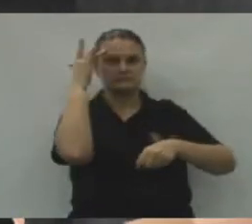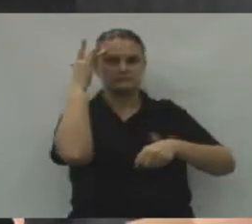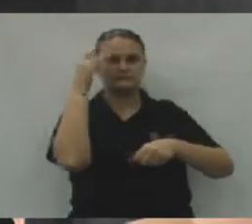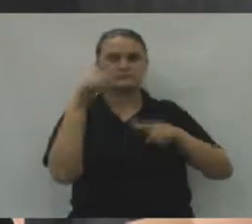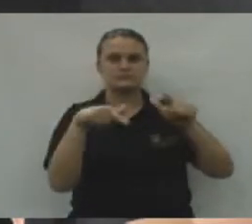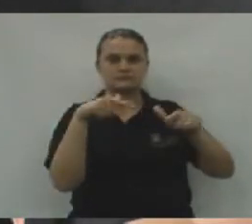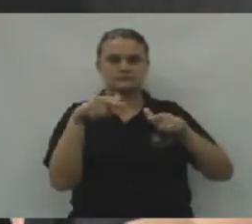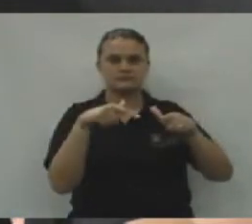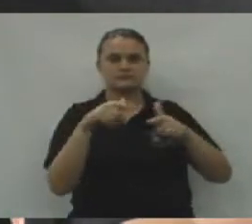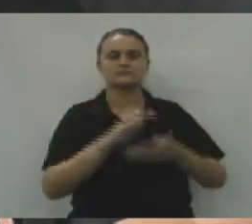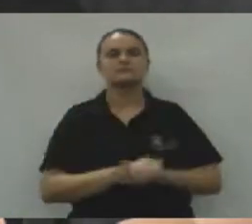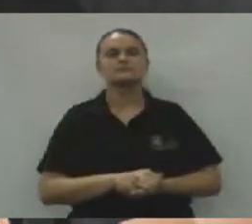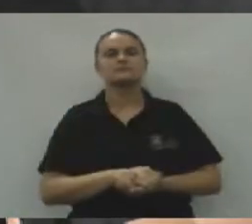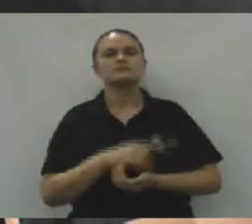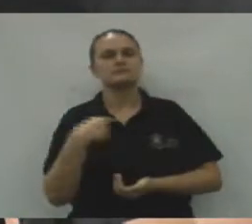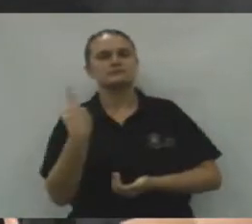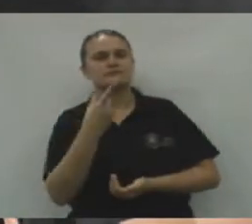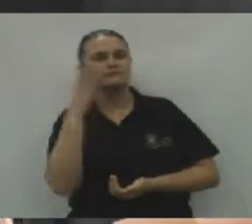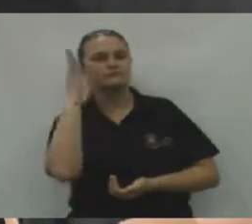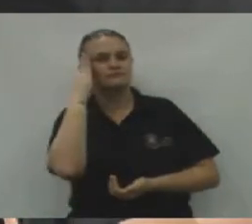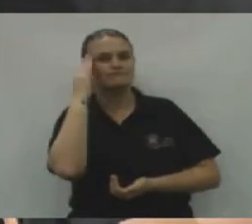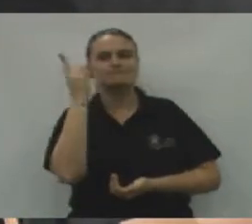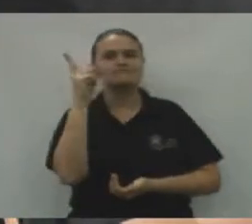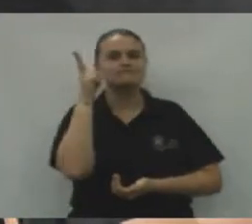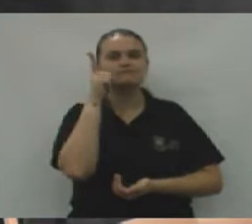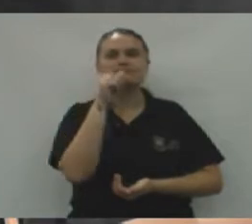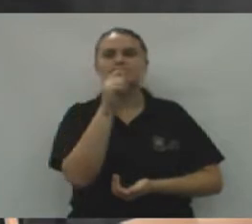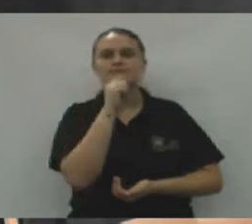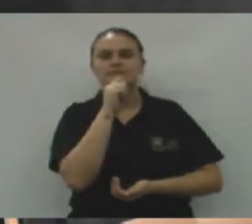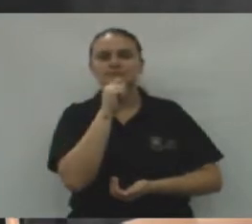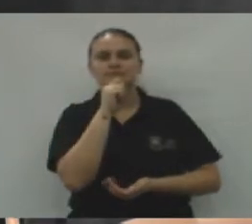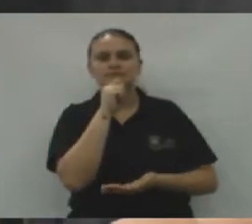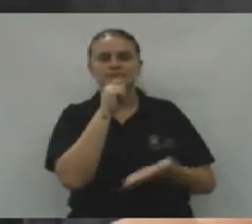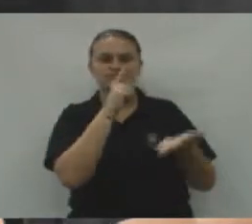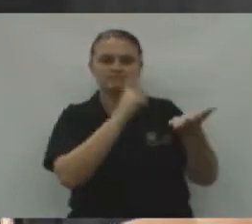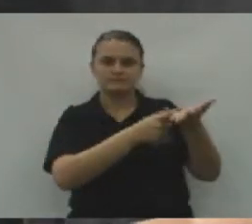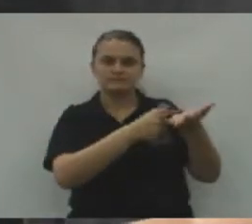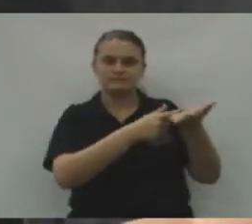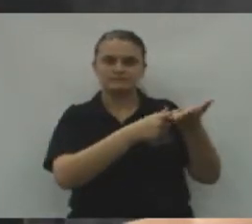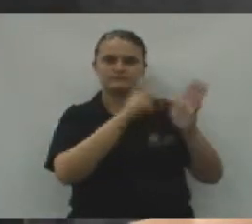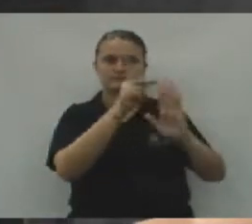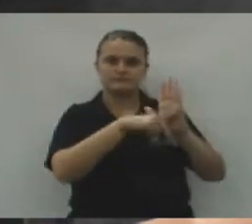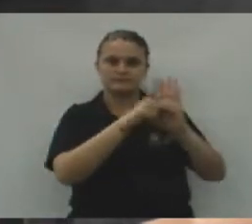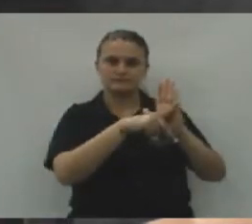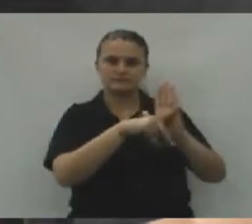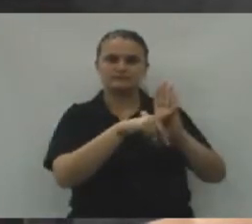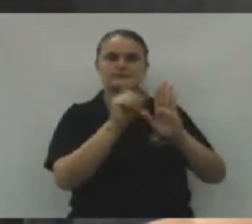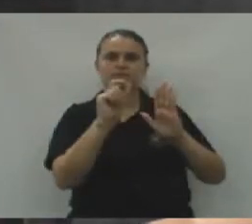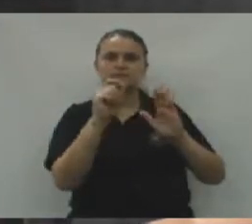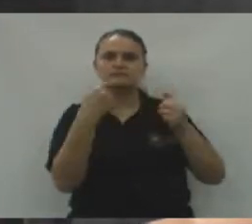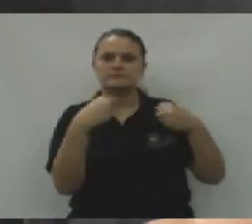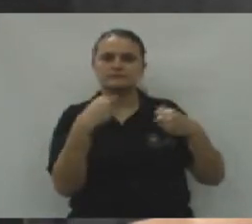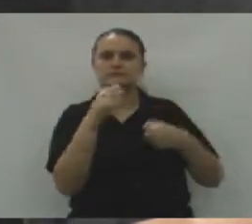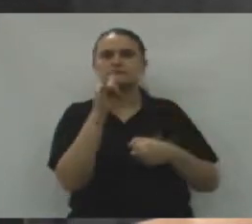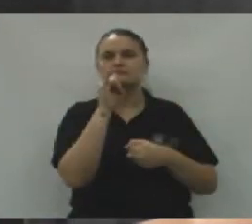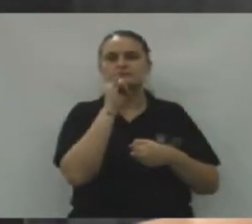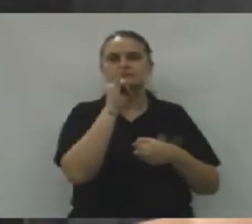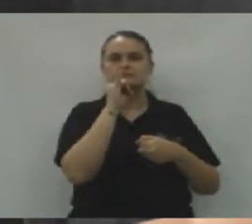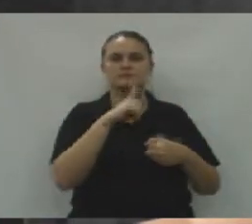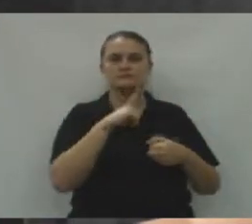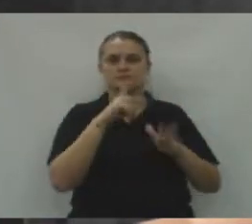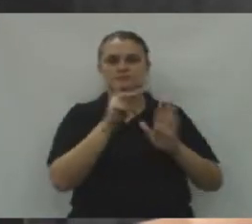isso. Sabemos que nós não conseguimos ainda até hoje cumprir os 100% dos projetos necessários. Por exemplo, tem um